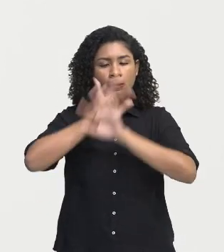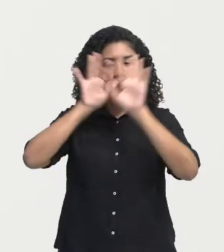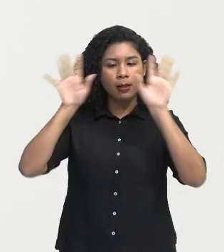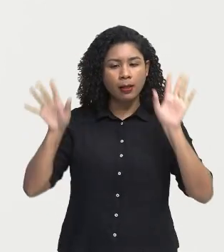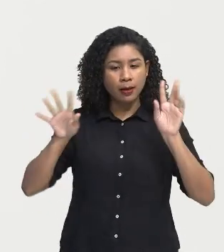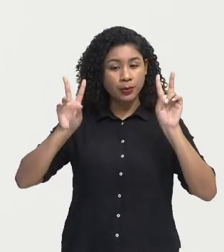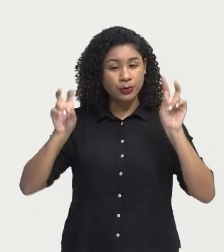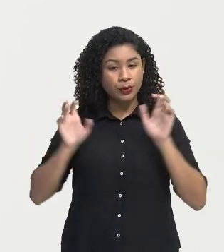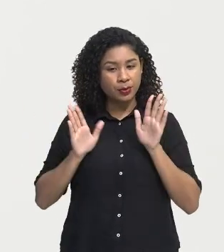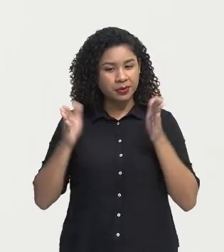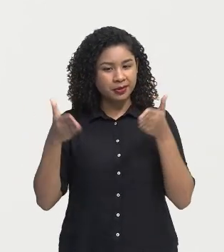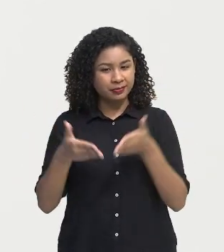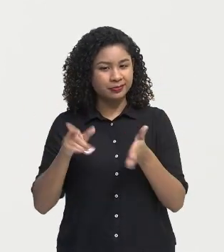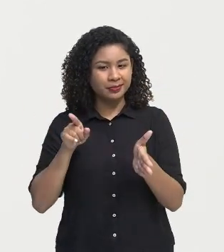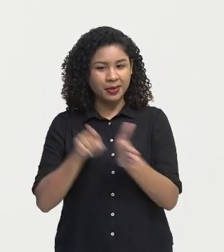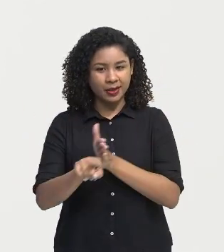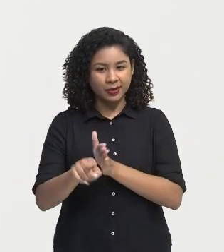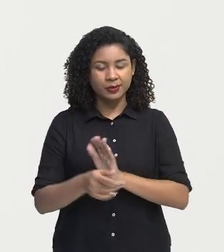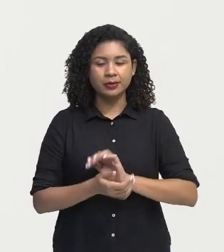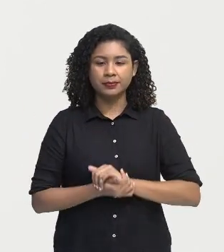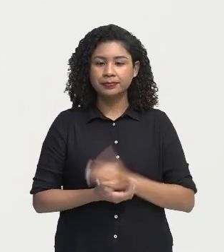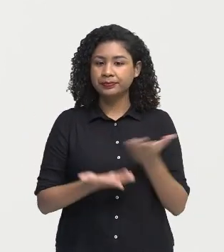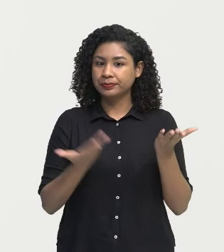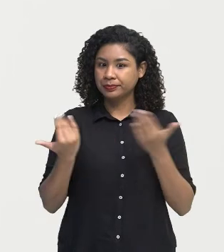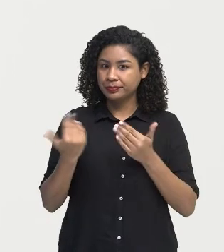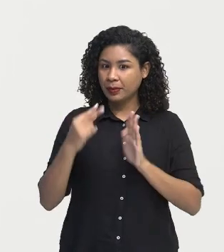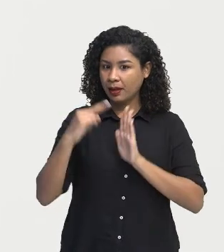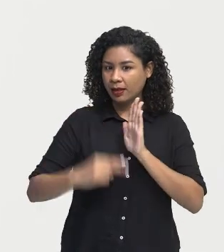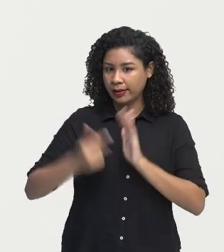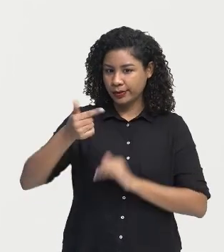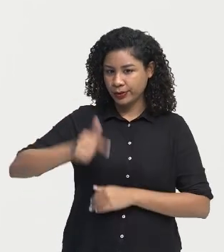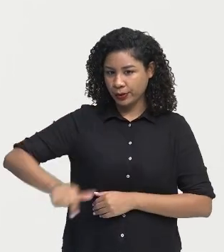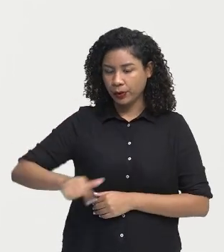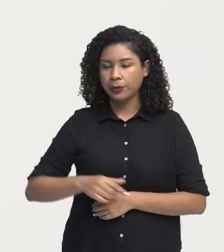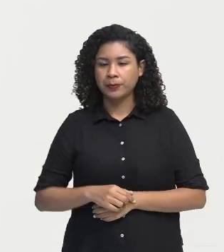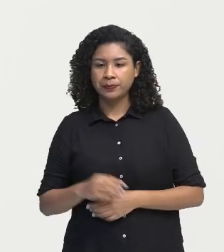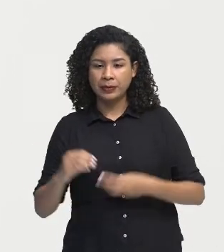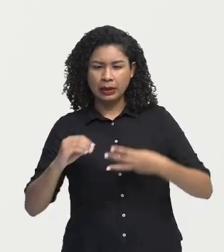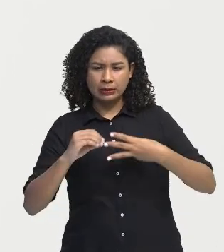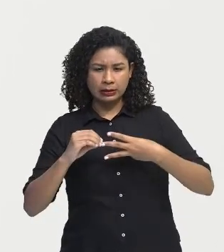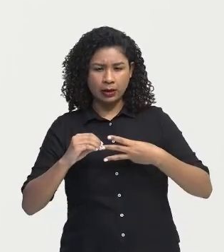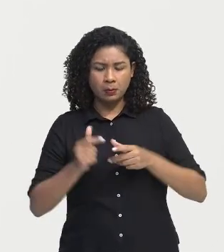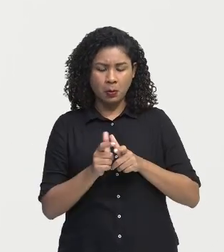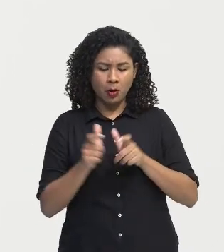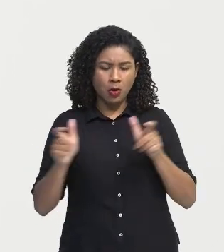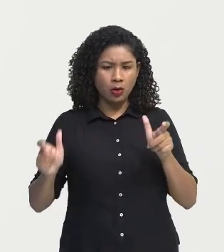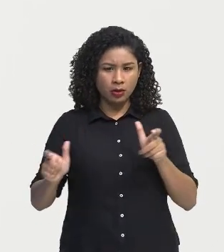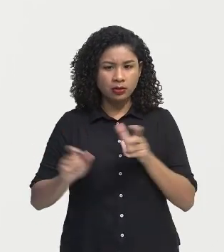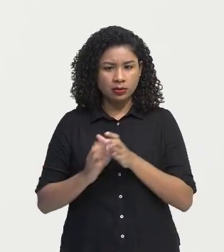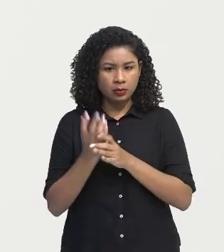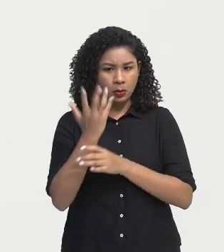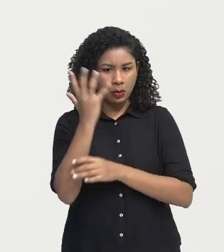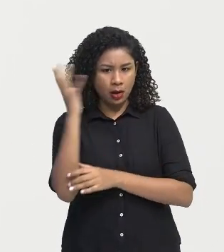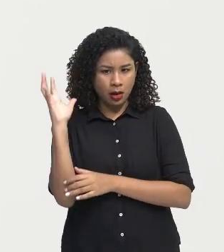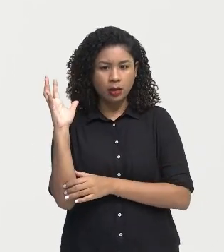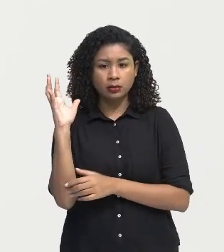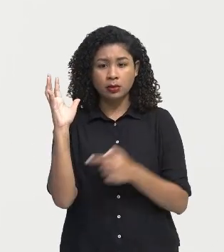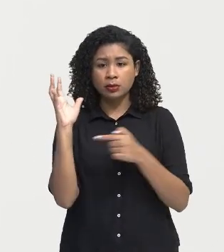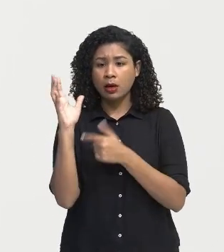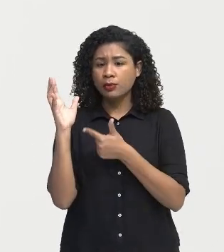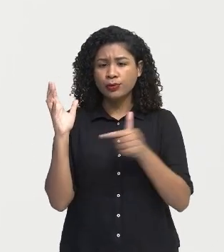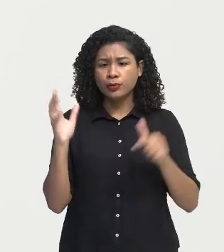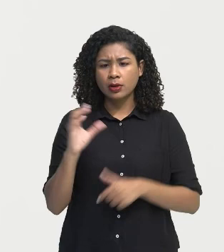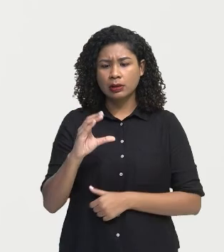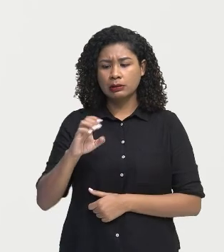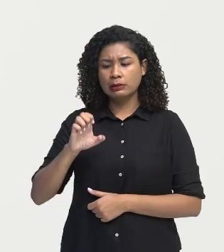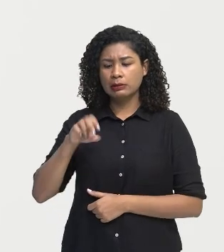relacionadas a essa questão, né? Então, vamos relembrar aí com vocês. As células da maioria das plantas não apresentam